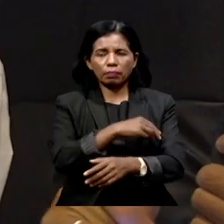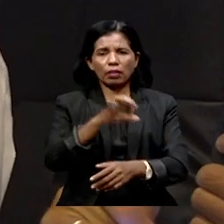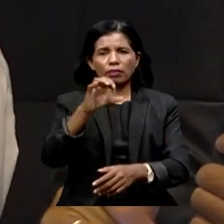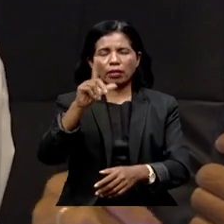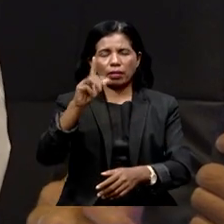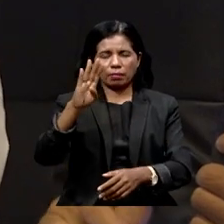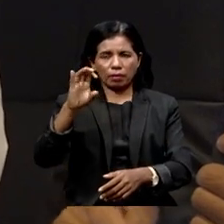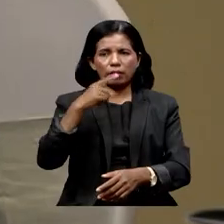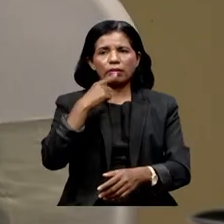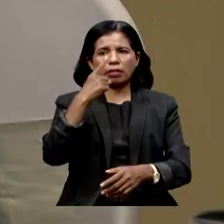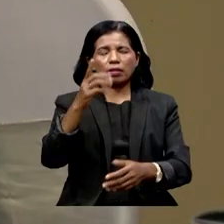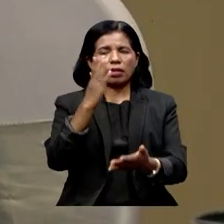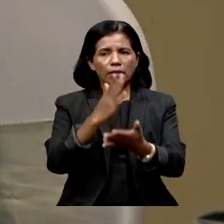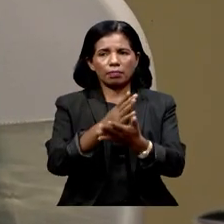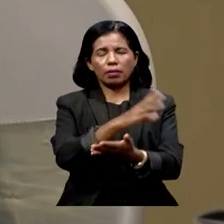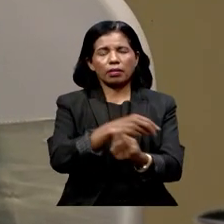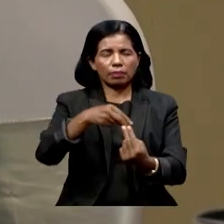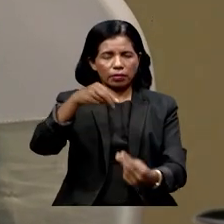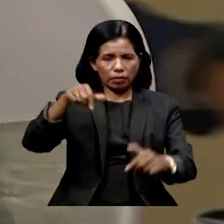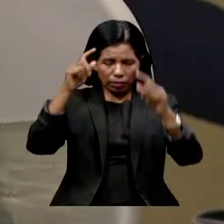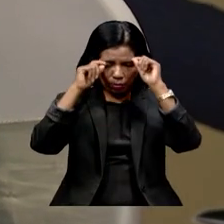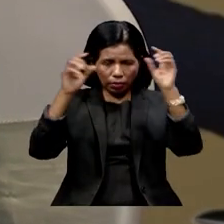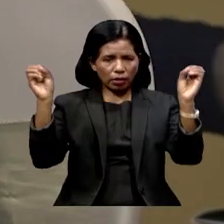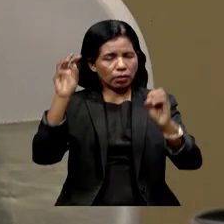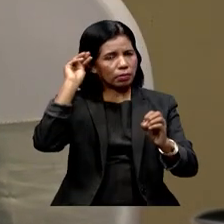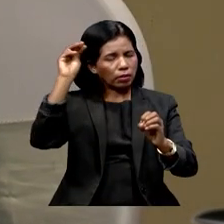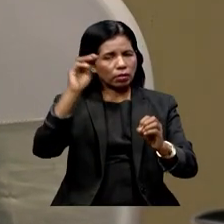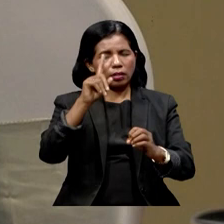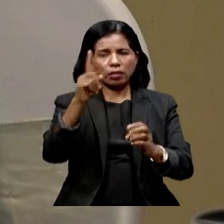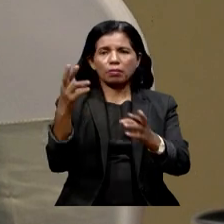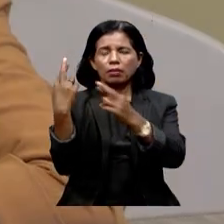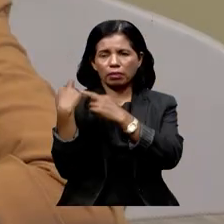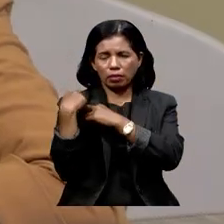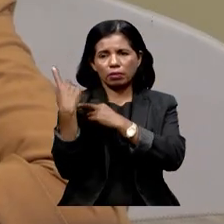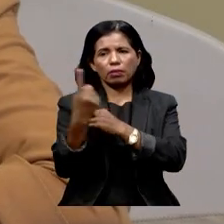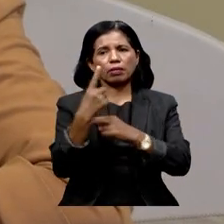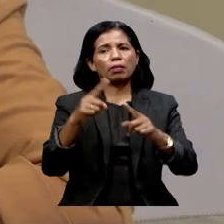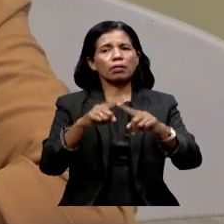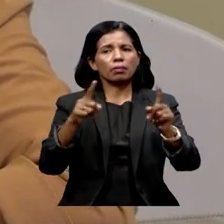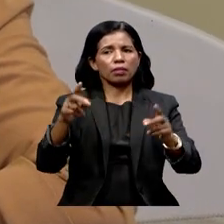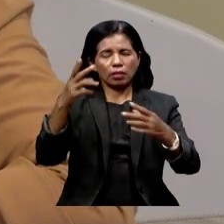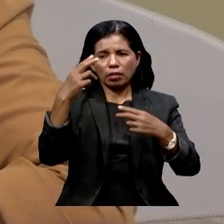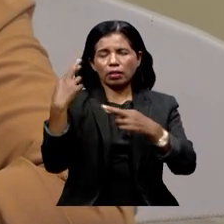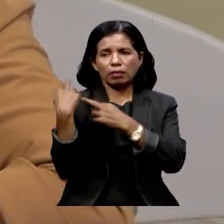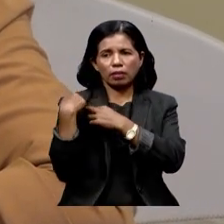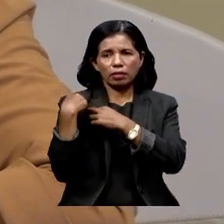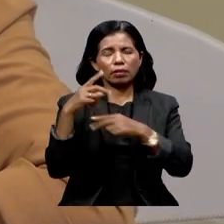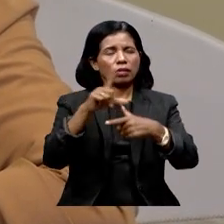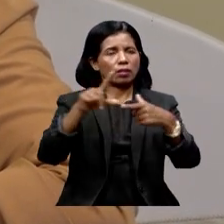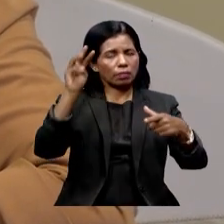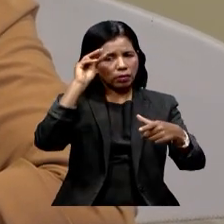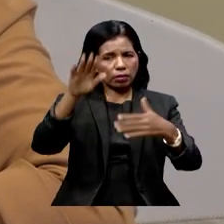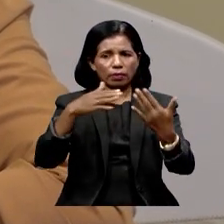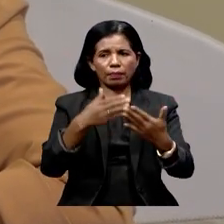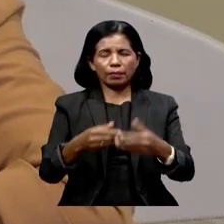Brandão hateten combate ma nutrição e Timor Leste laos ministério ida ni responsabilidade de mai be responsabilidade linha ministerial mai ato